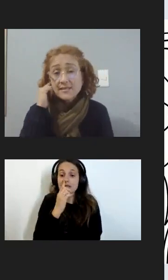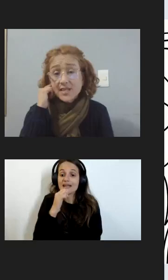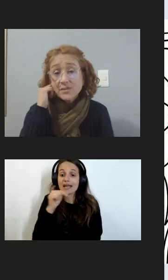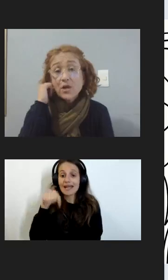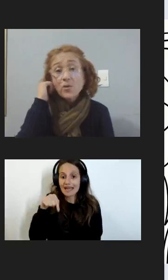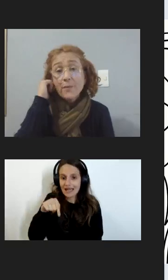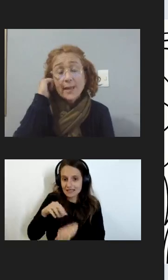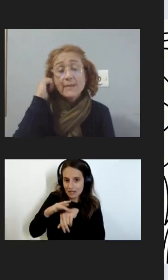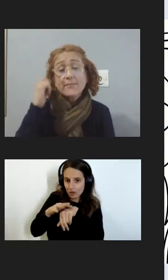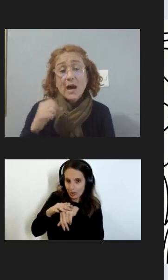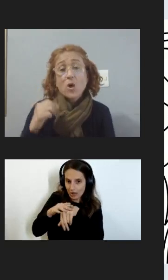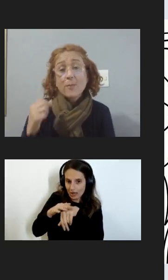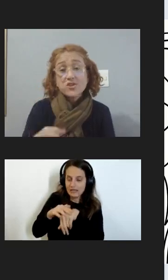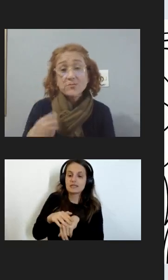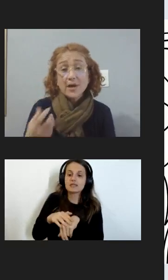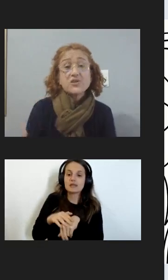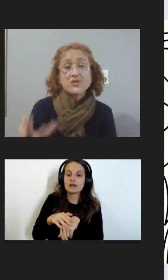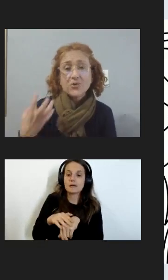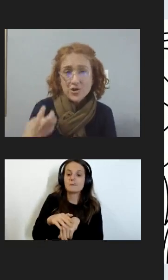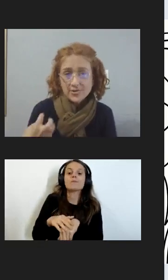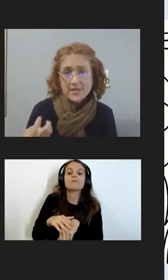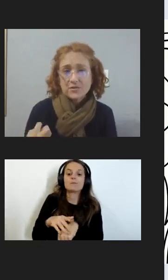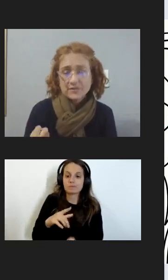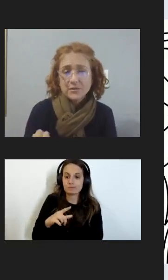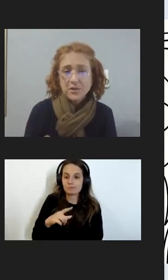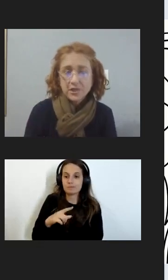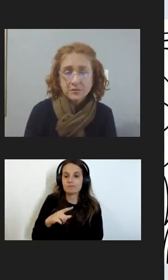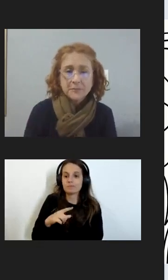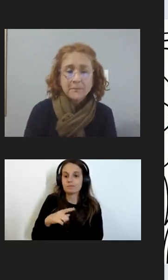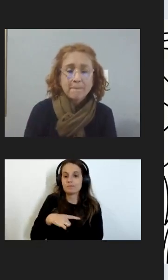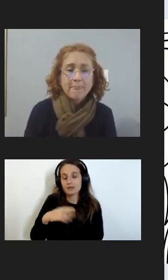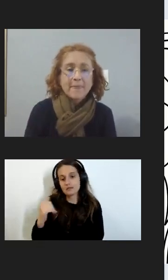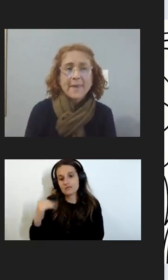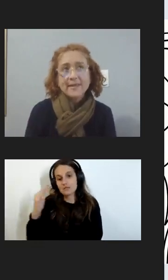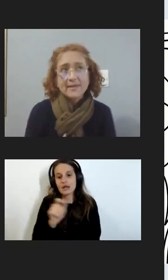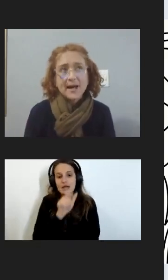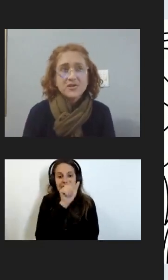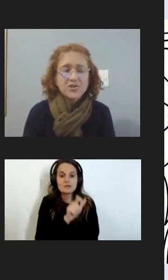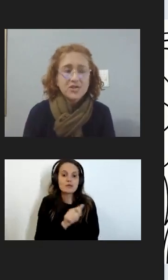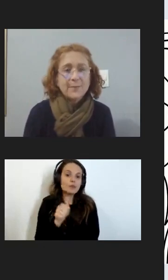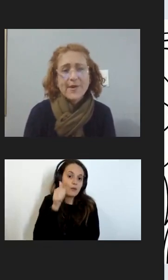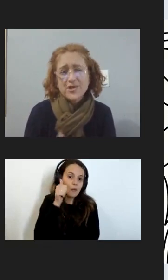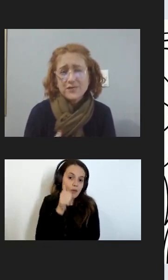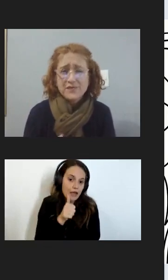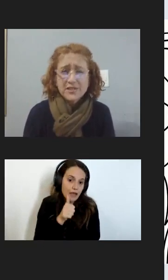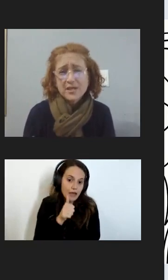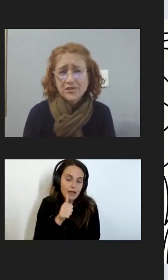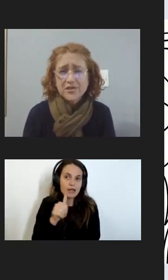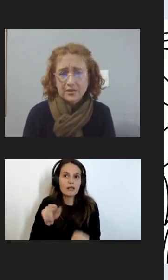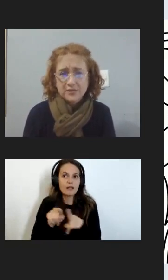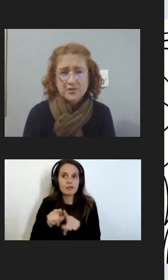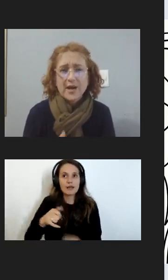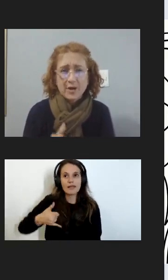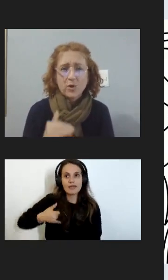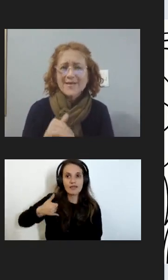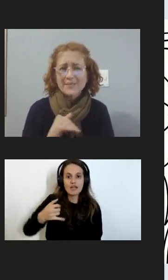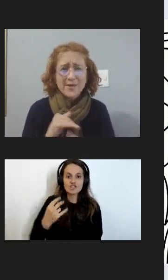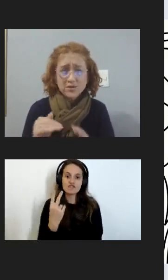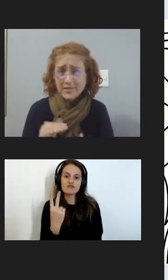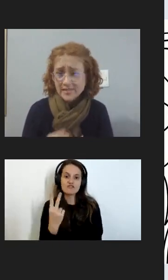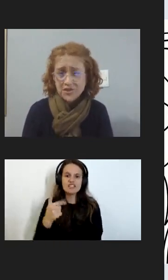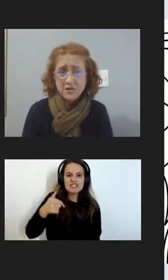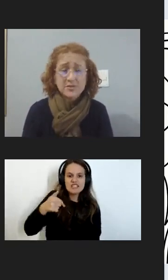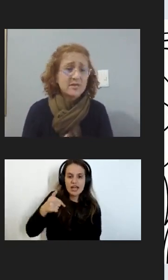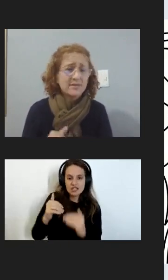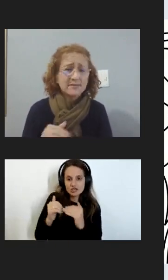essa síndrome ela acomete mais nós do sexo feminino, né, na idade a partir de 27 anos. Começa a